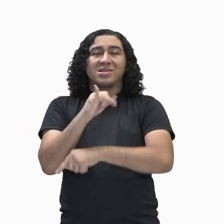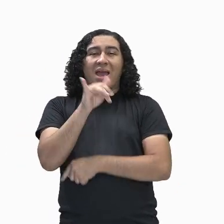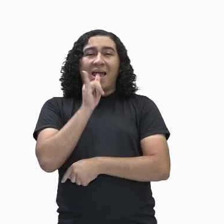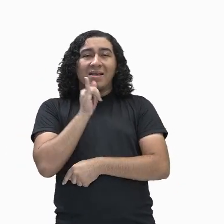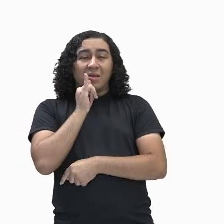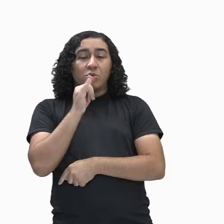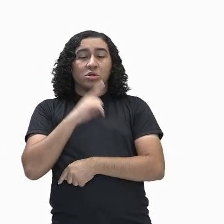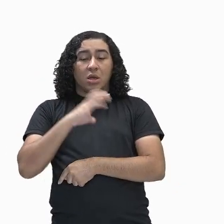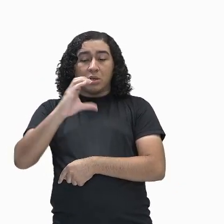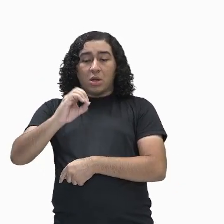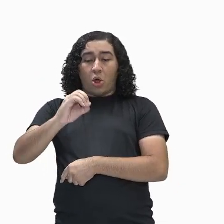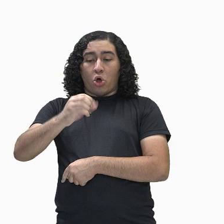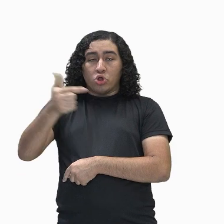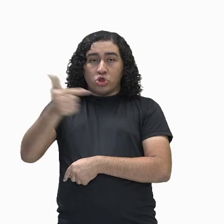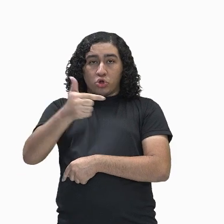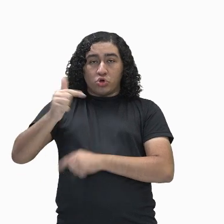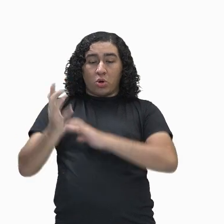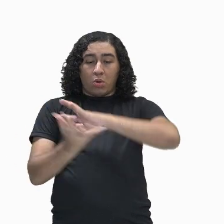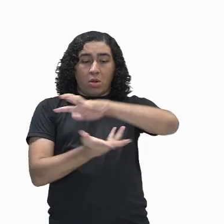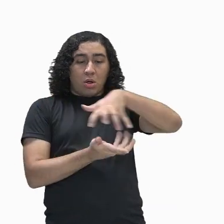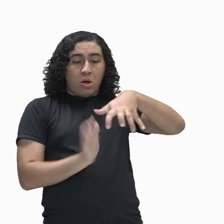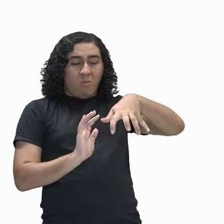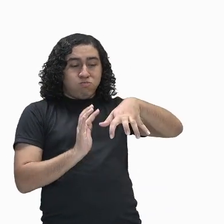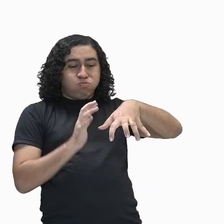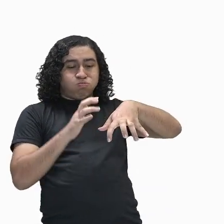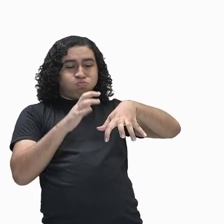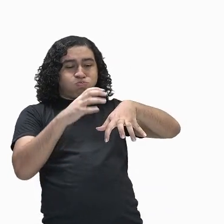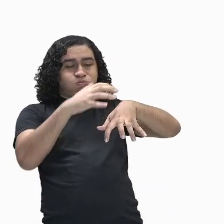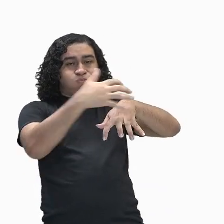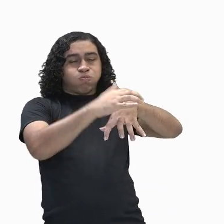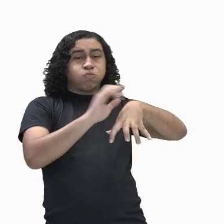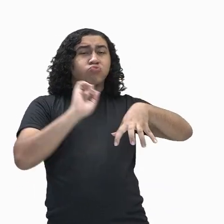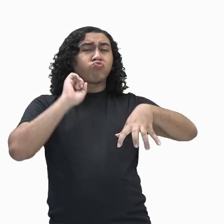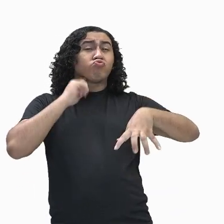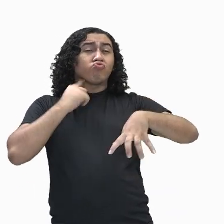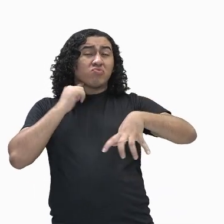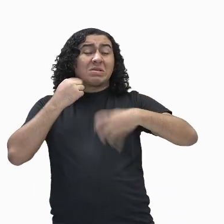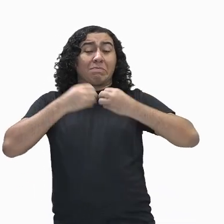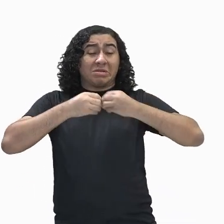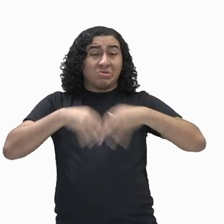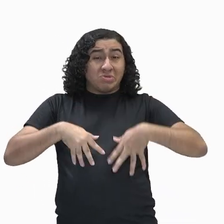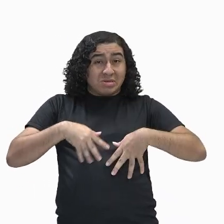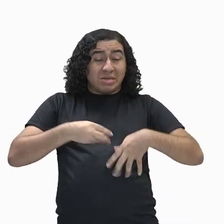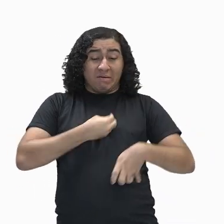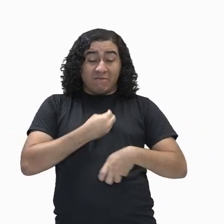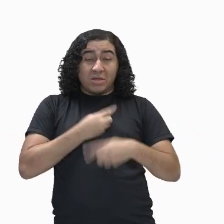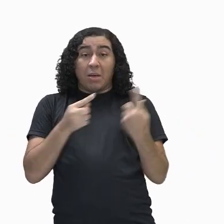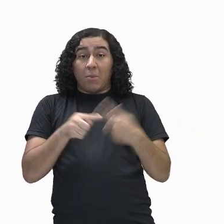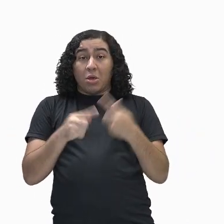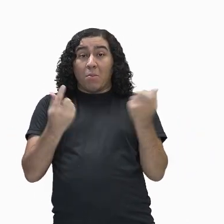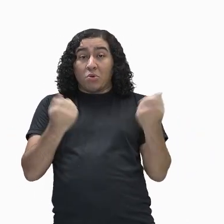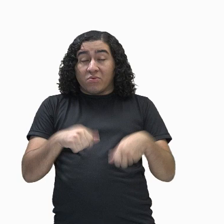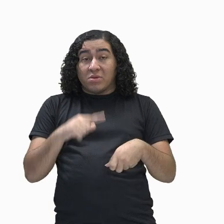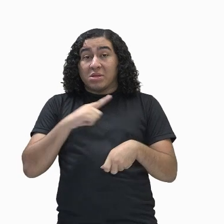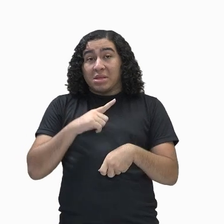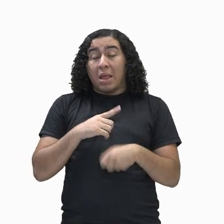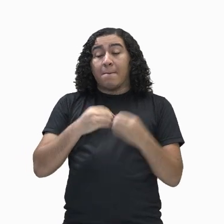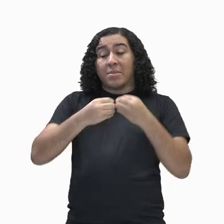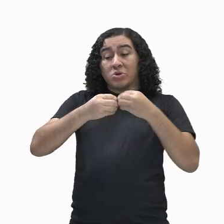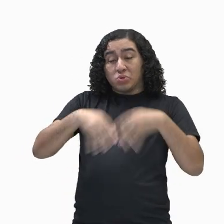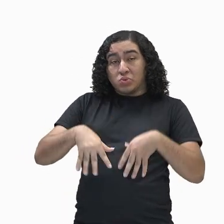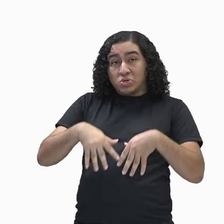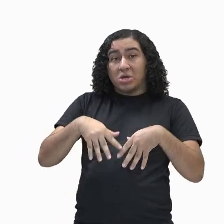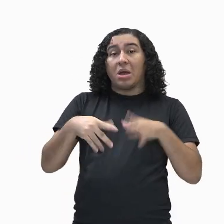na nossa atmosfera, ele é prejudicial para os organismos vivos, né, porque pode contribuir aí para o